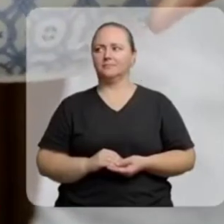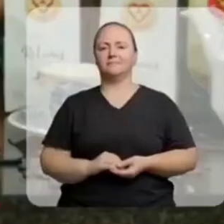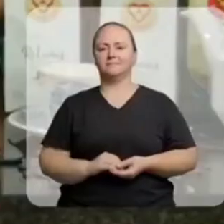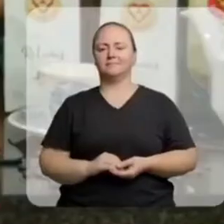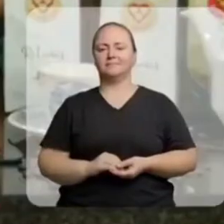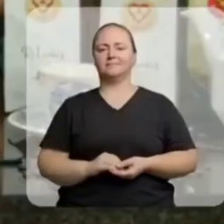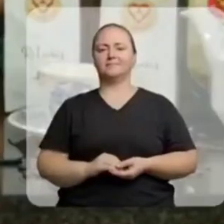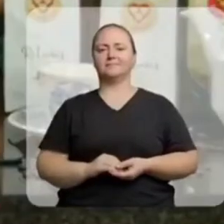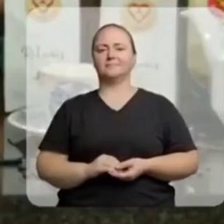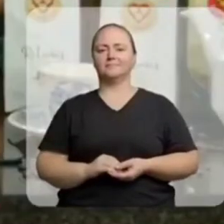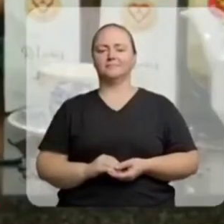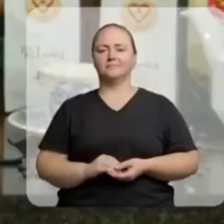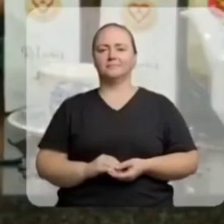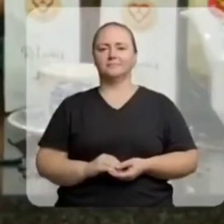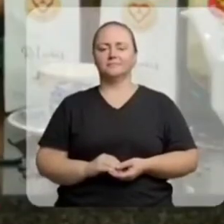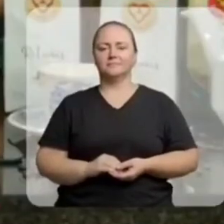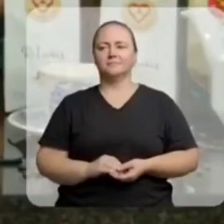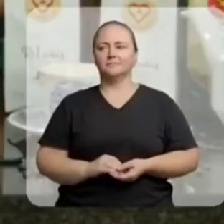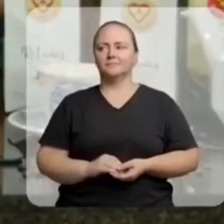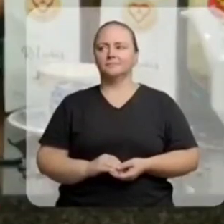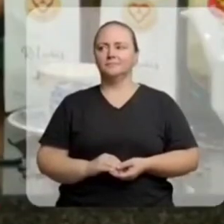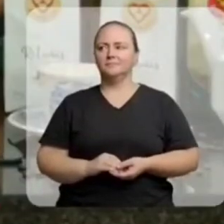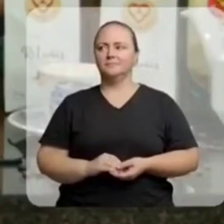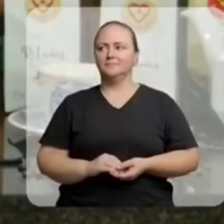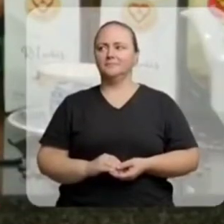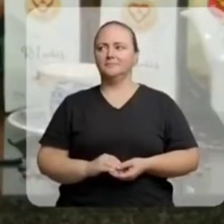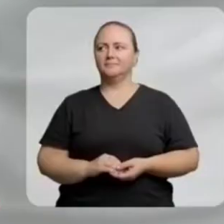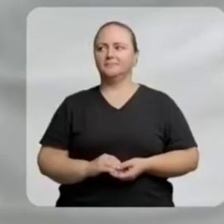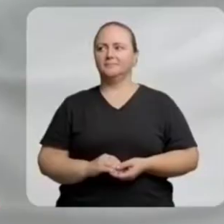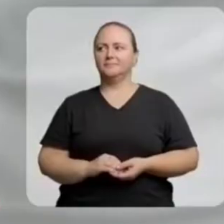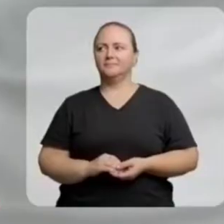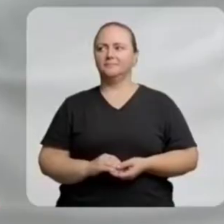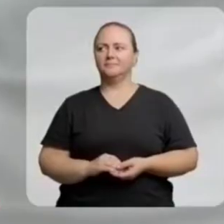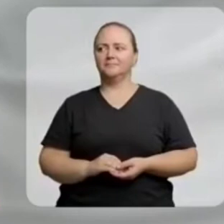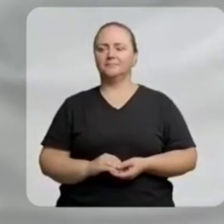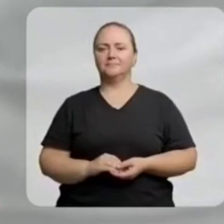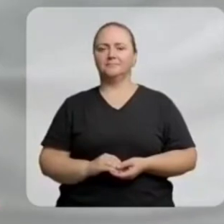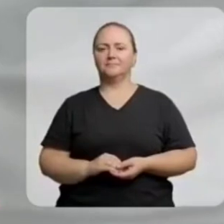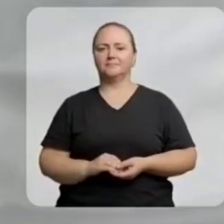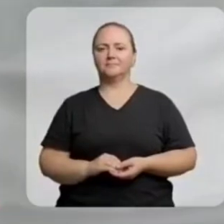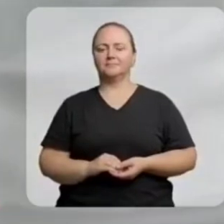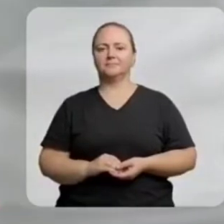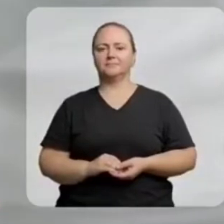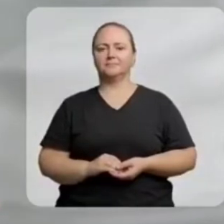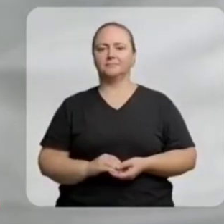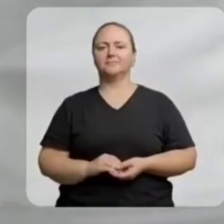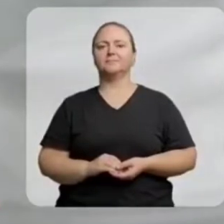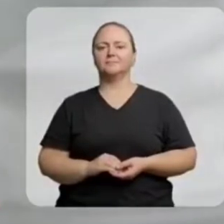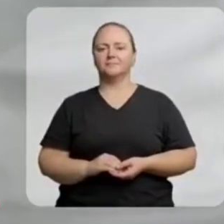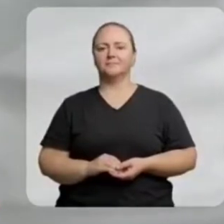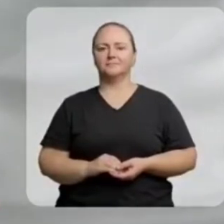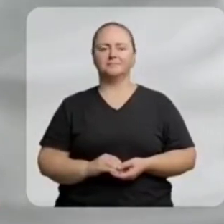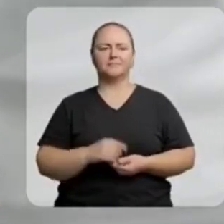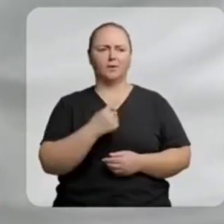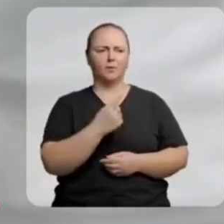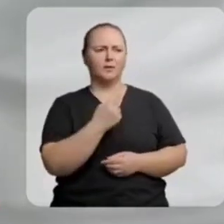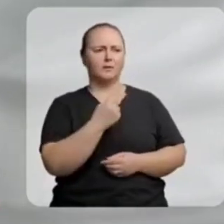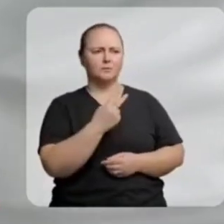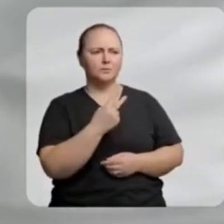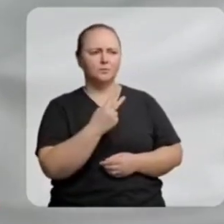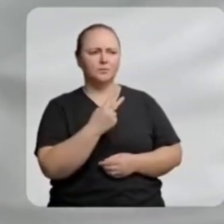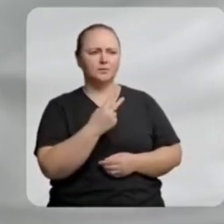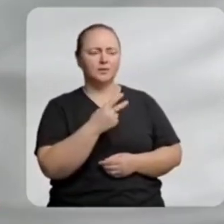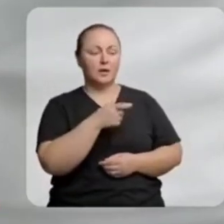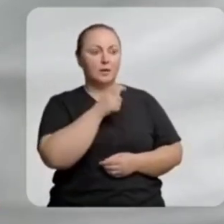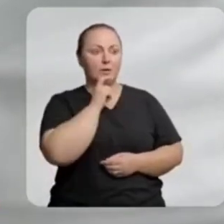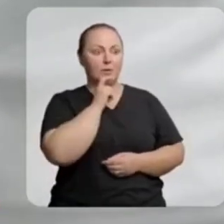Então, foi as pedrinhas, vamos colocar o creme. Essas pedrinhas leite. Aí dão até a ideia de fazer drink, né? Botar duas pedrinhas desse café